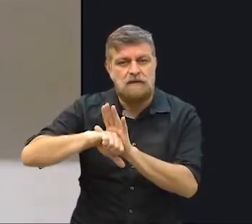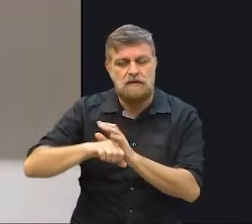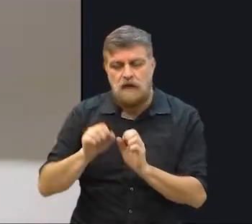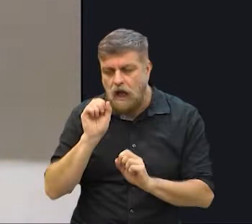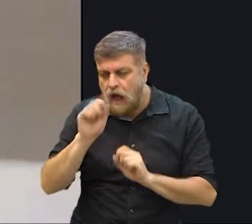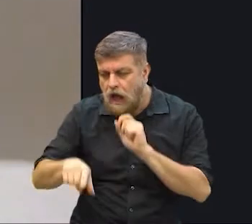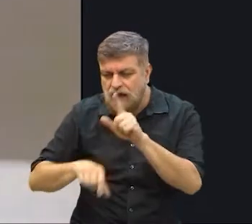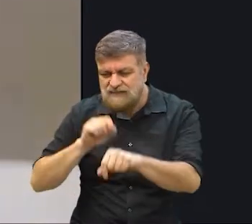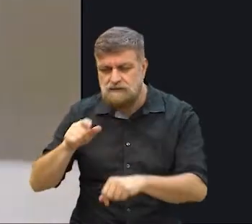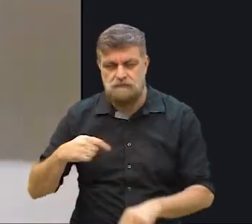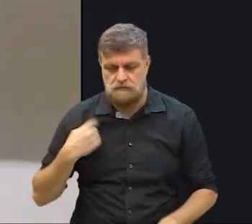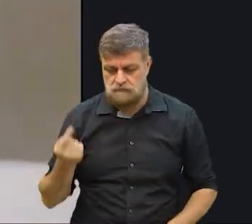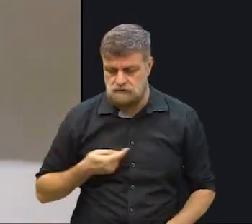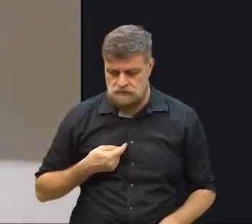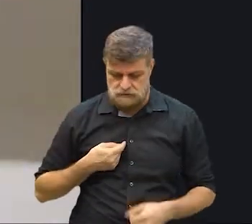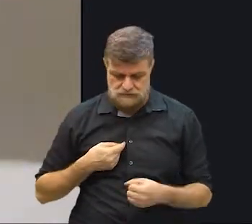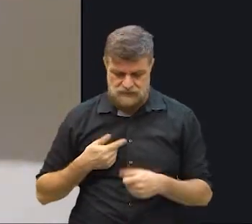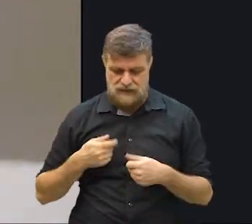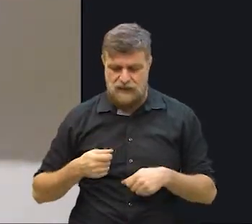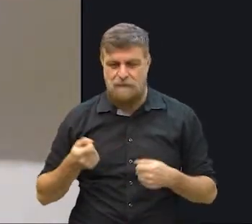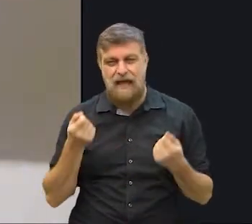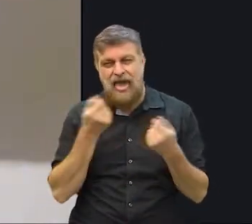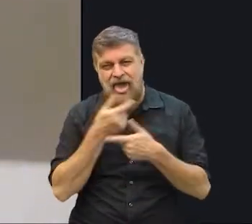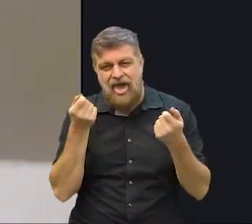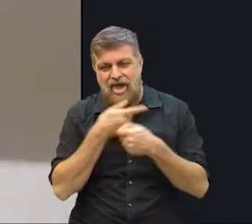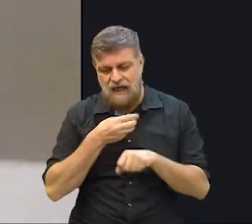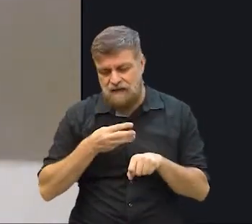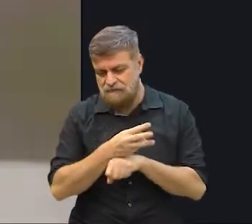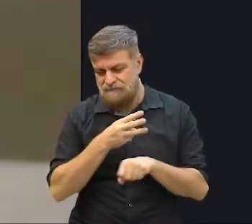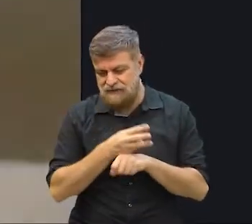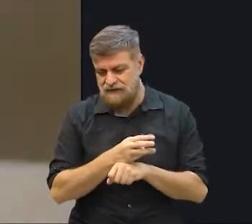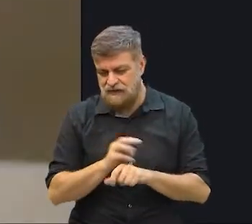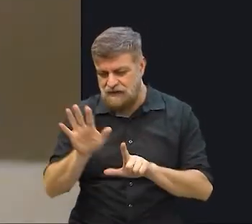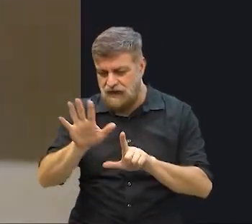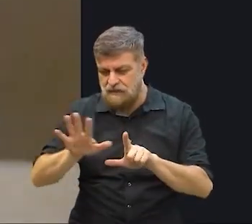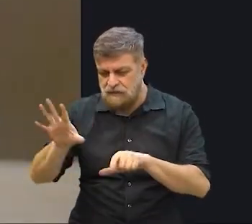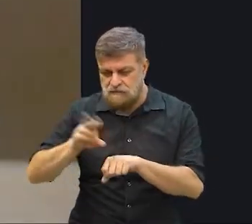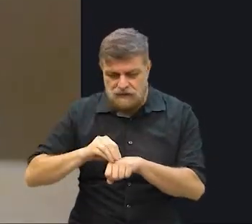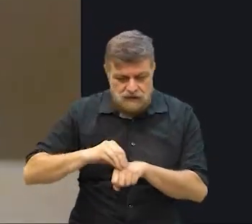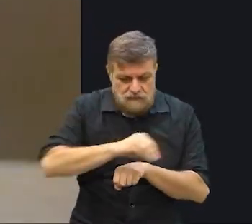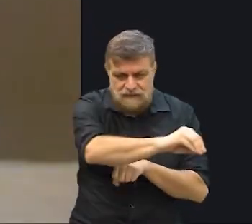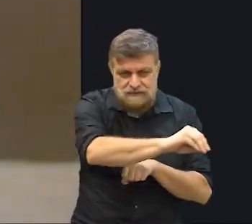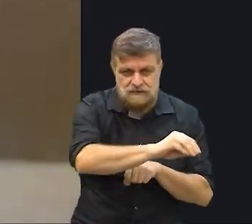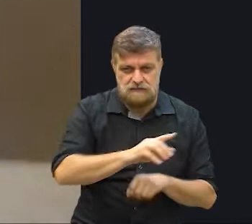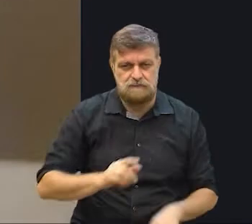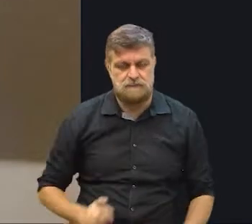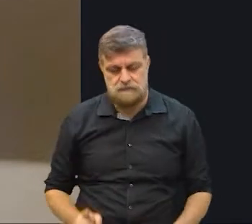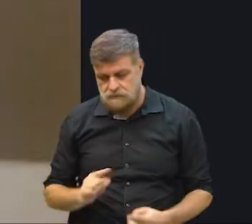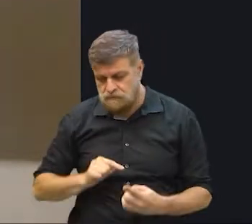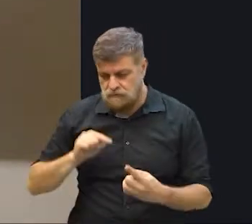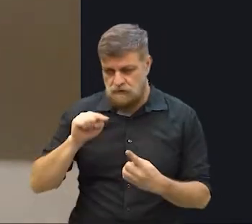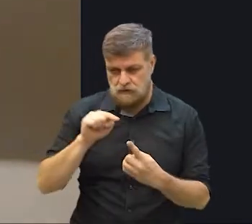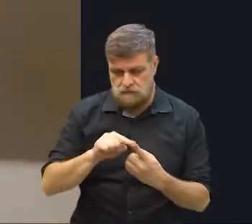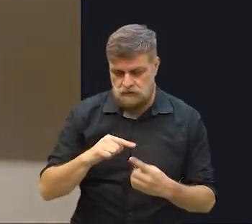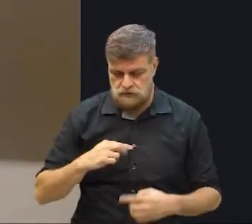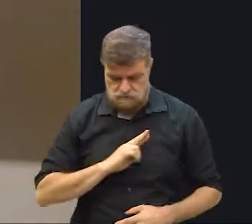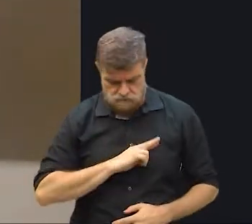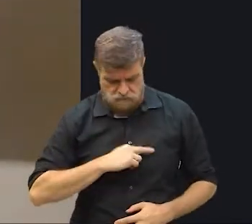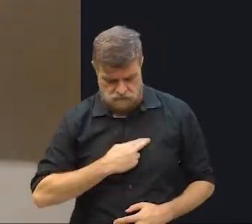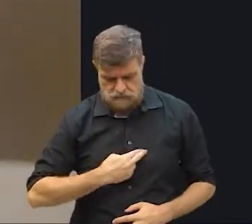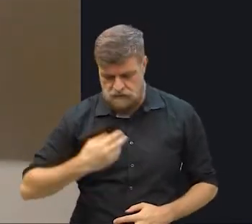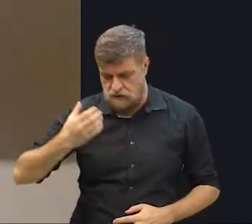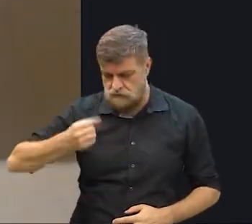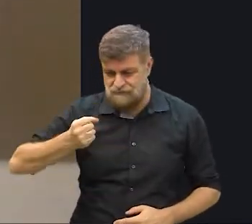Então, repassar mensagens, piadinhas, imagens, é esse o objetivo